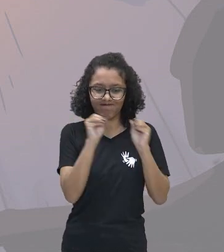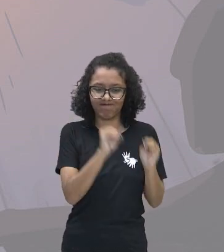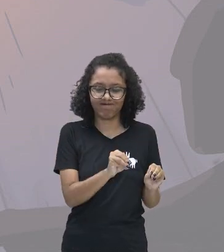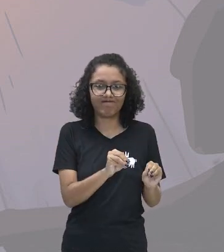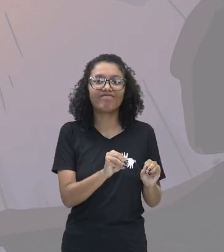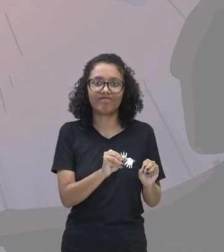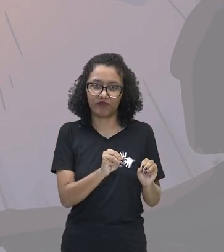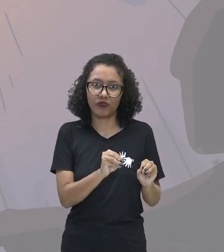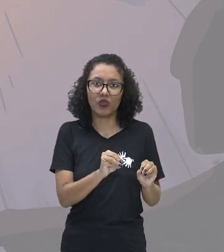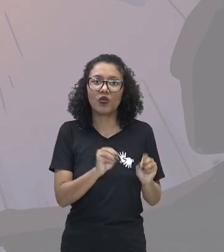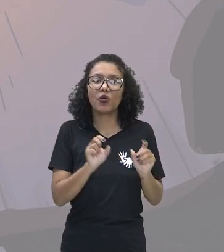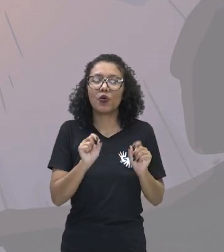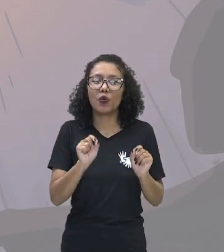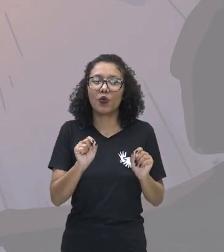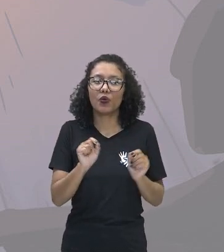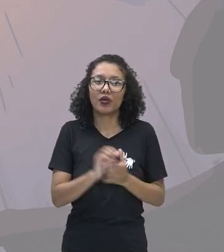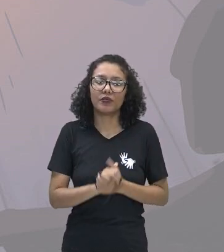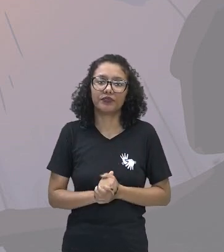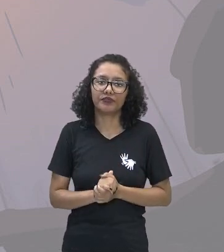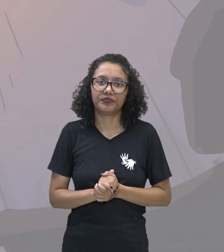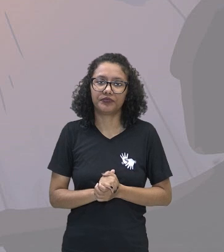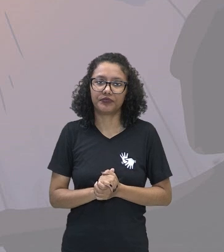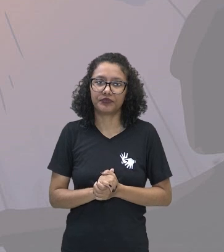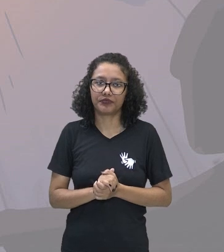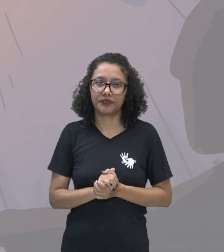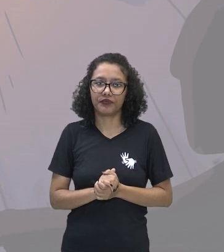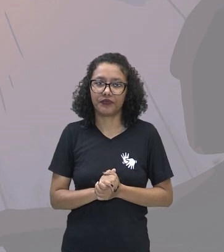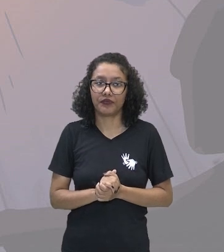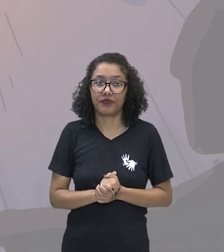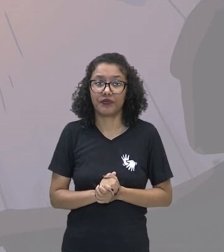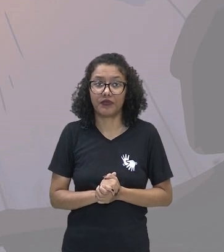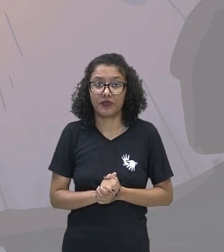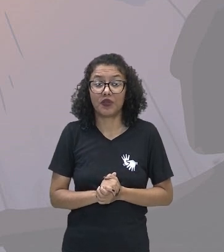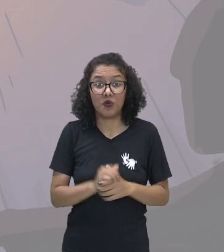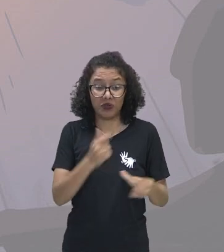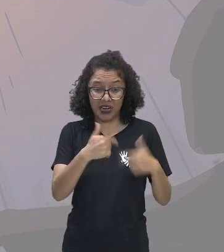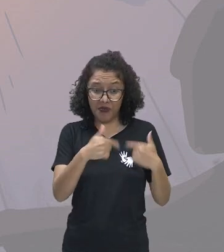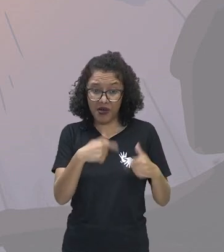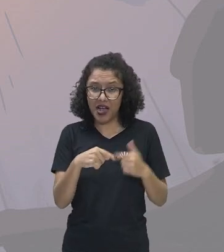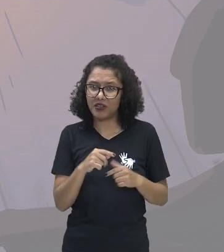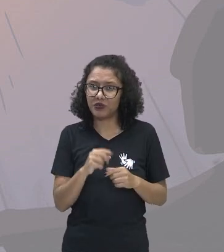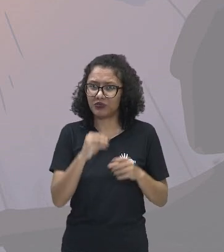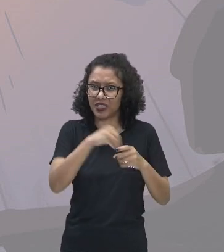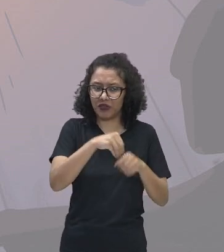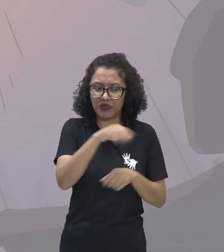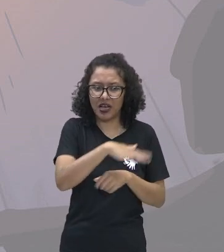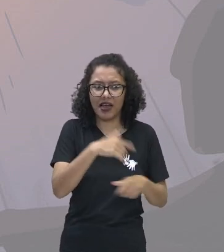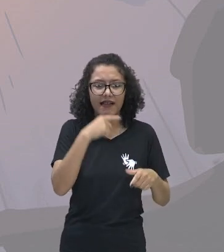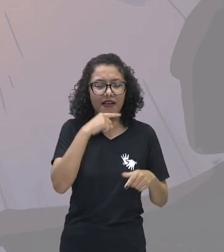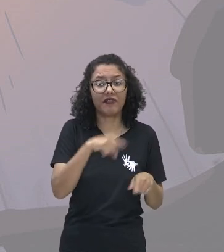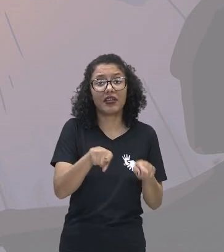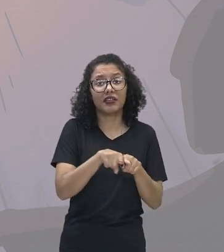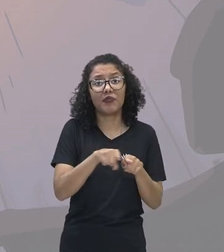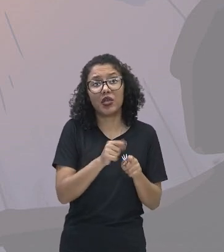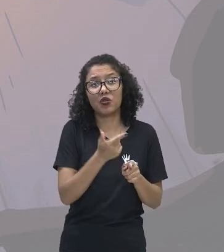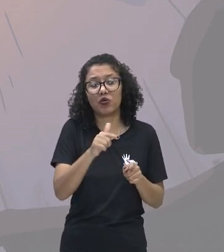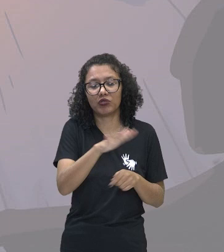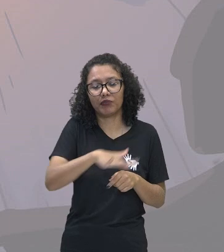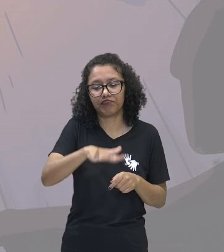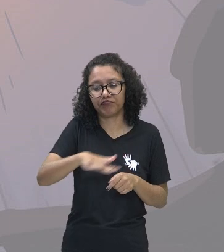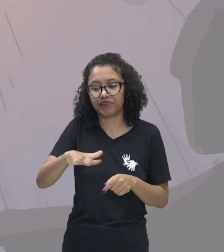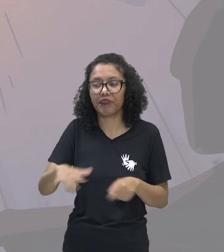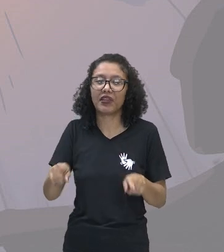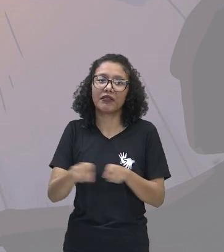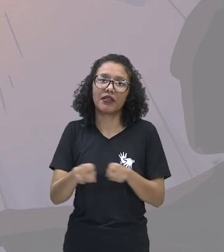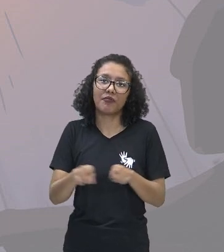vai servir não só nas plantações de cana-de-açúcar, mas em diversas outras atividades